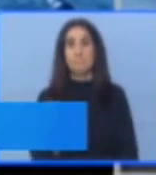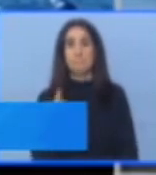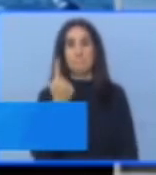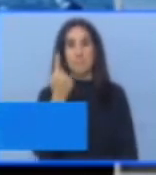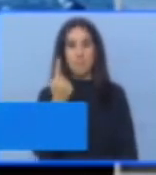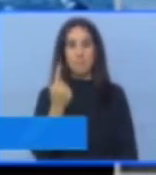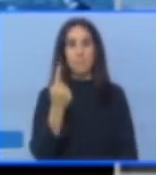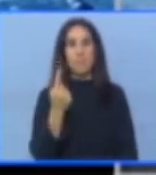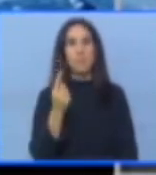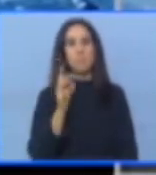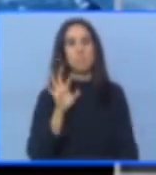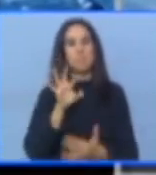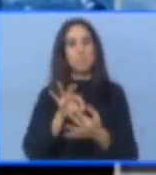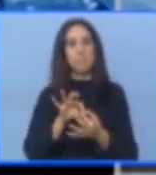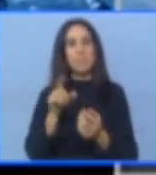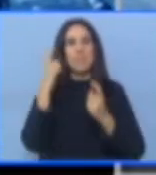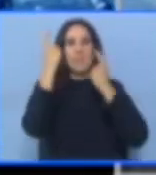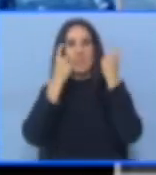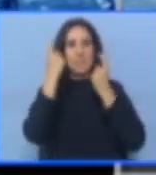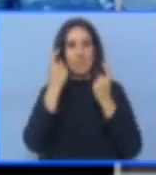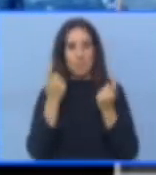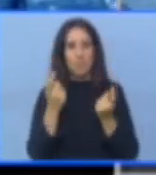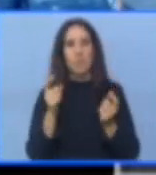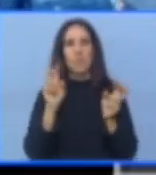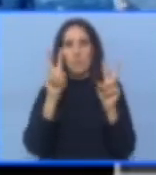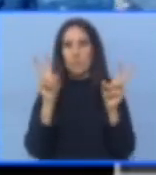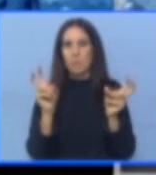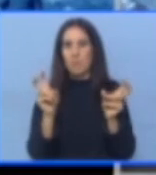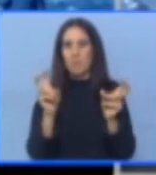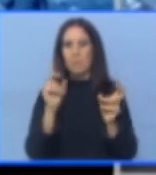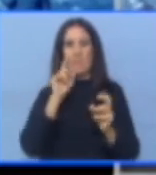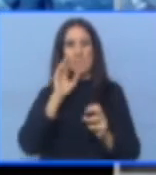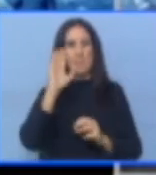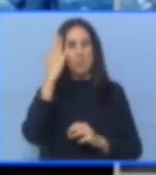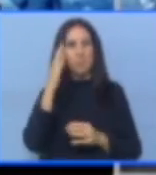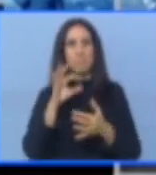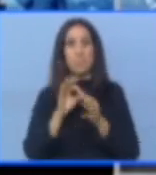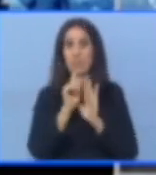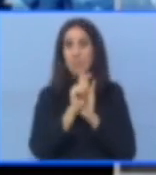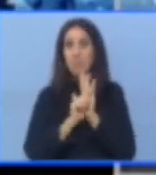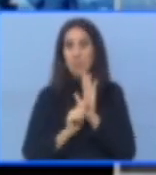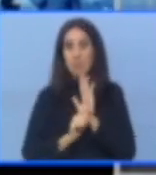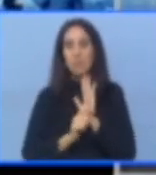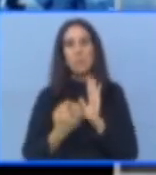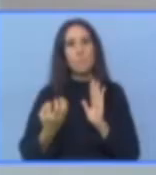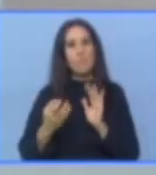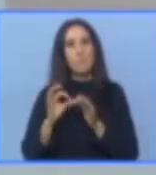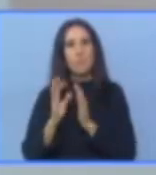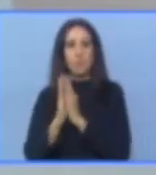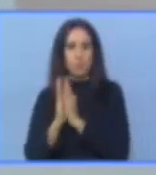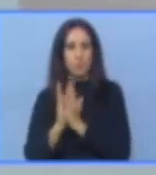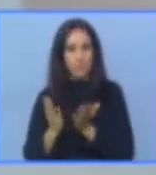vez inseriu-se, digamos, esta reflexão sobre um tema que tanto importa, sob o ponto de vista ético e até sob o ponto de vista